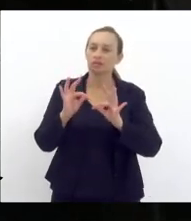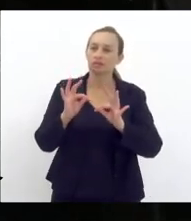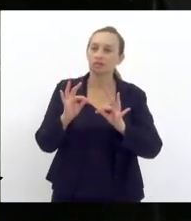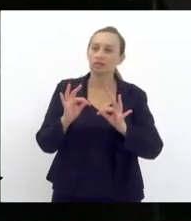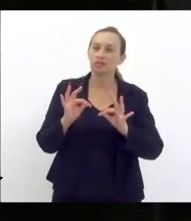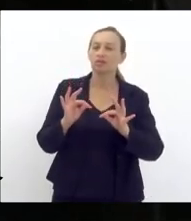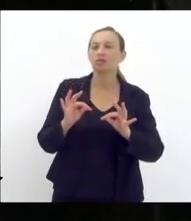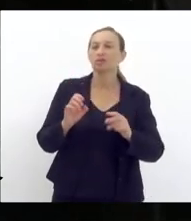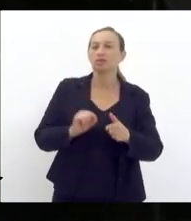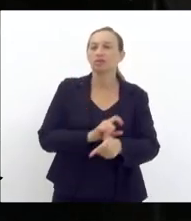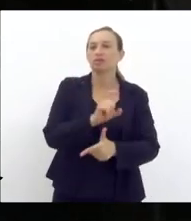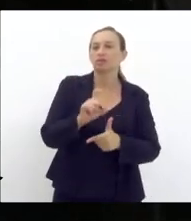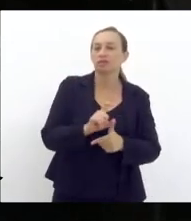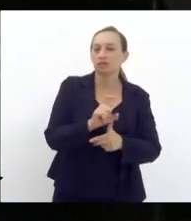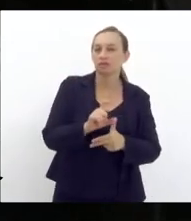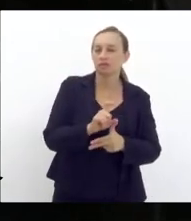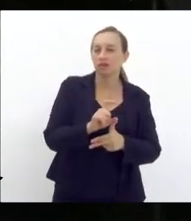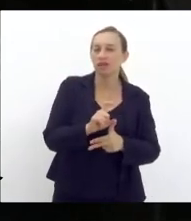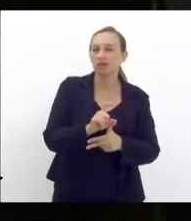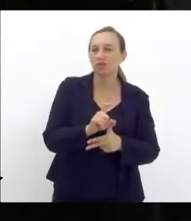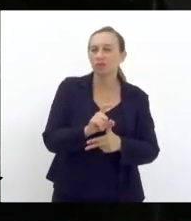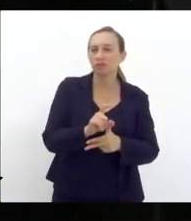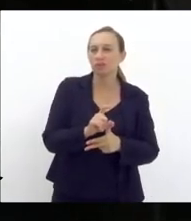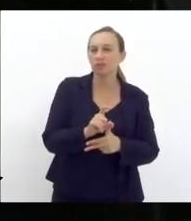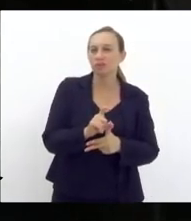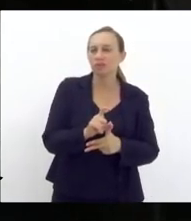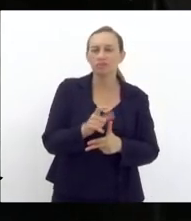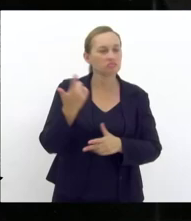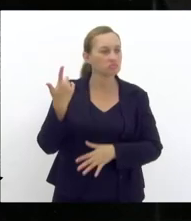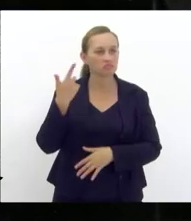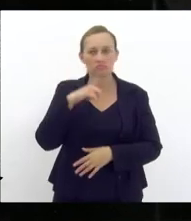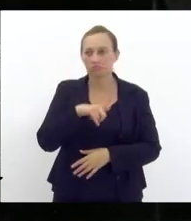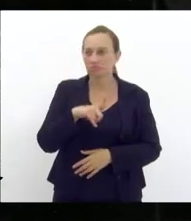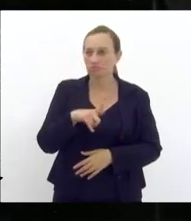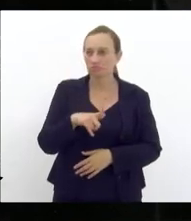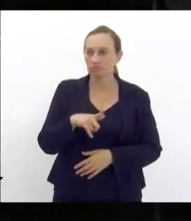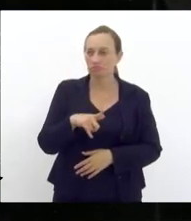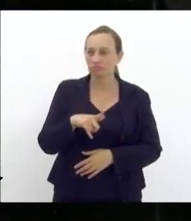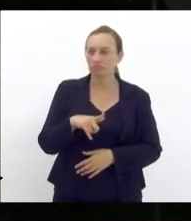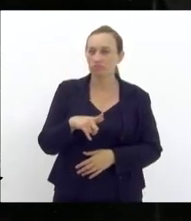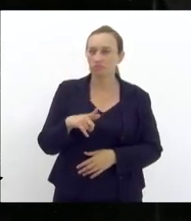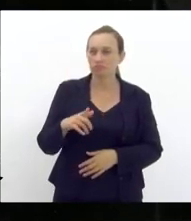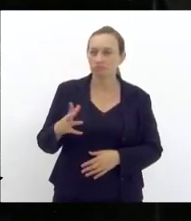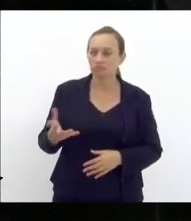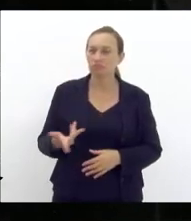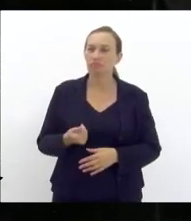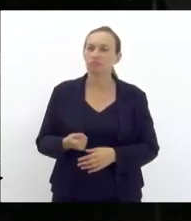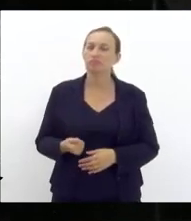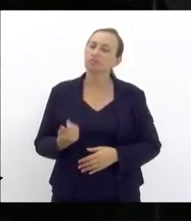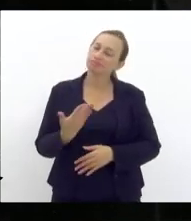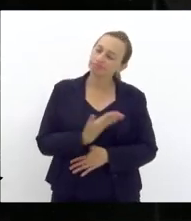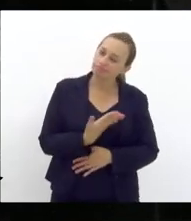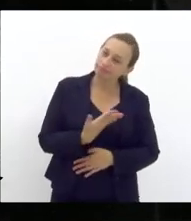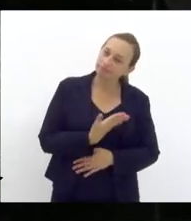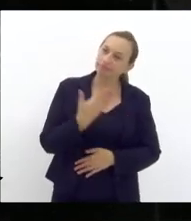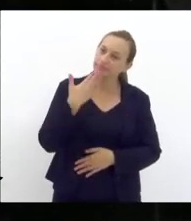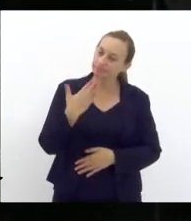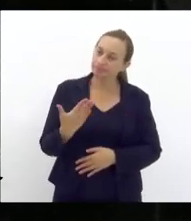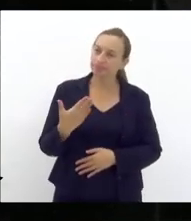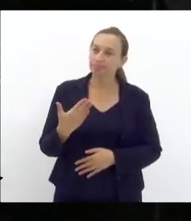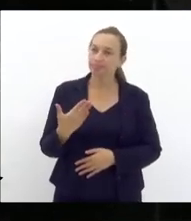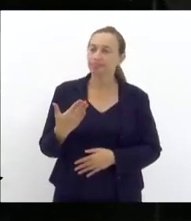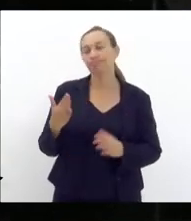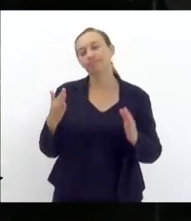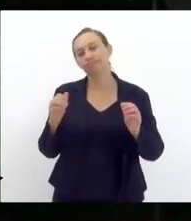comprometido a gente é a gente não vai conseguir lograr êxito então aos nobres colegas eu peço para que